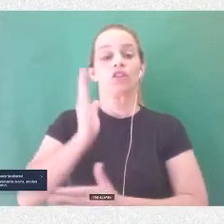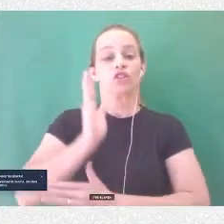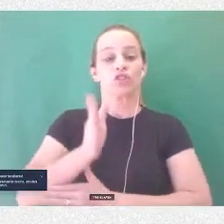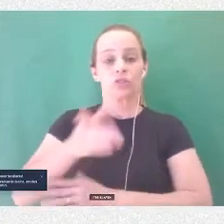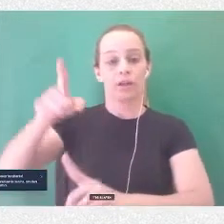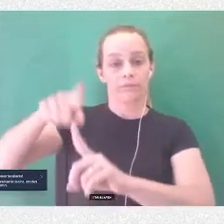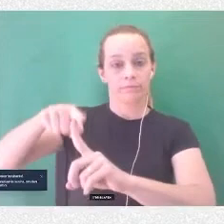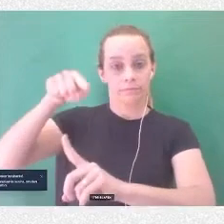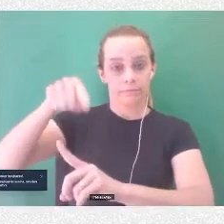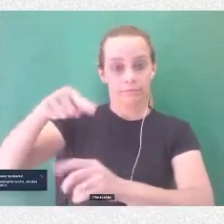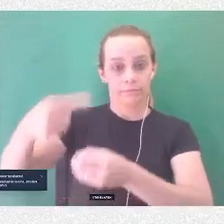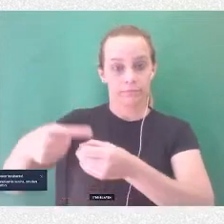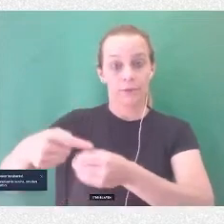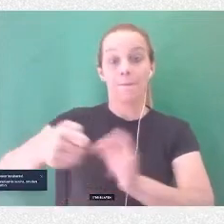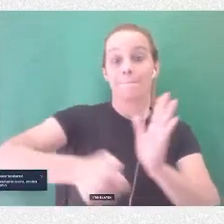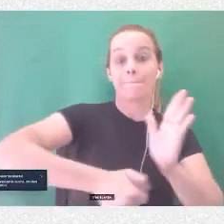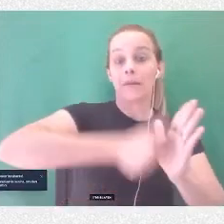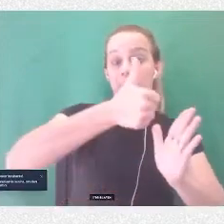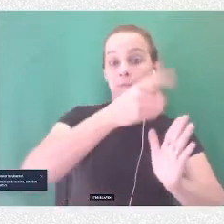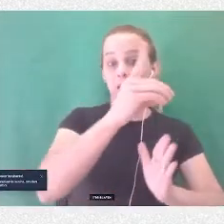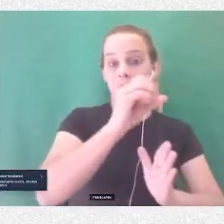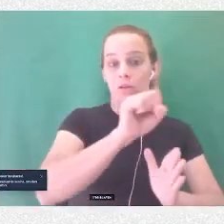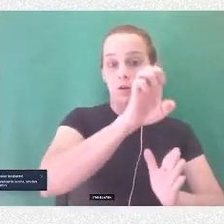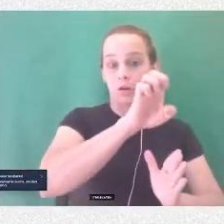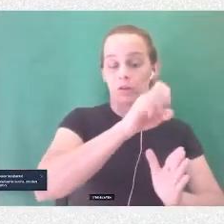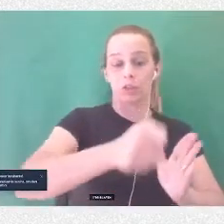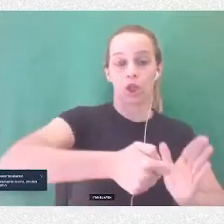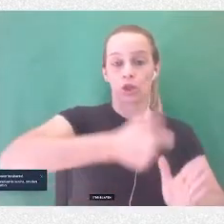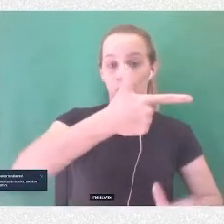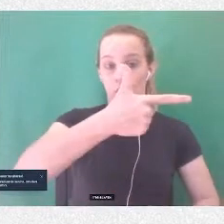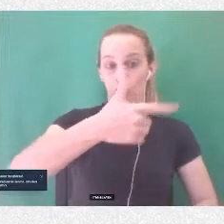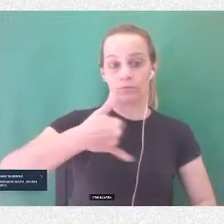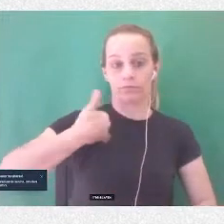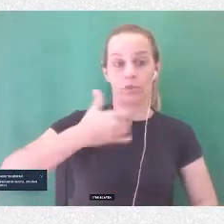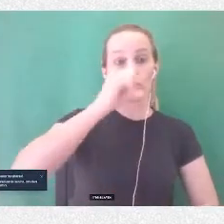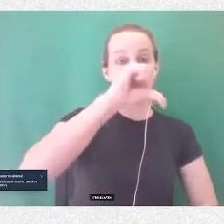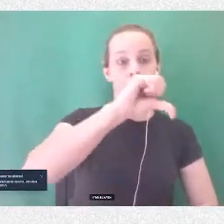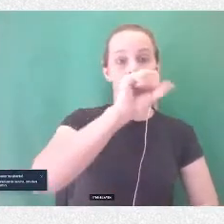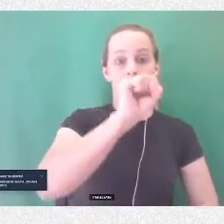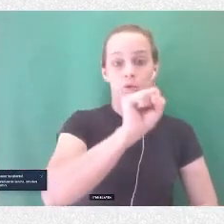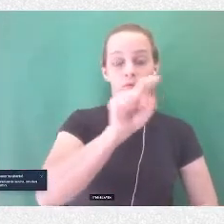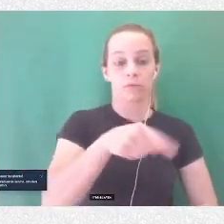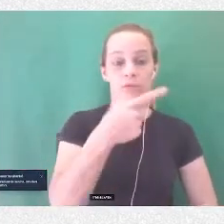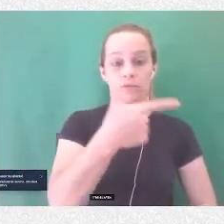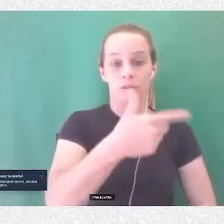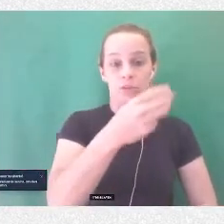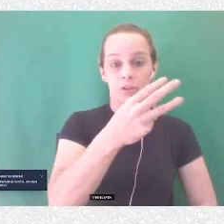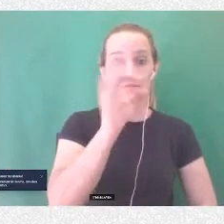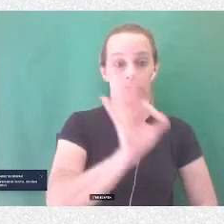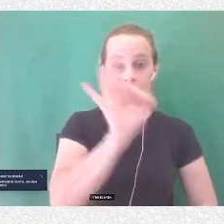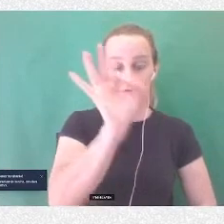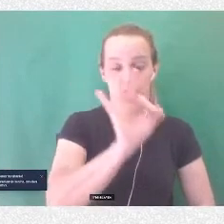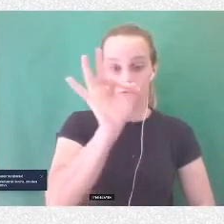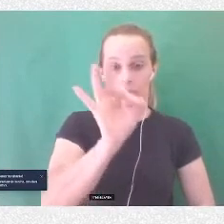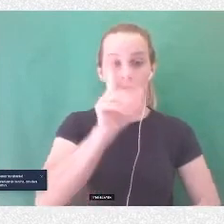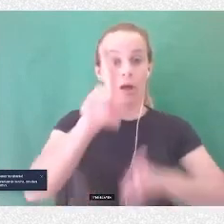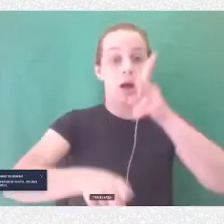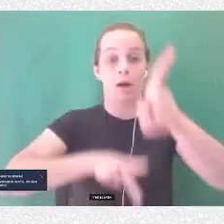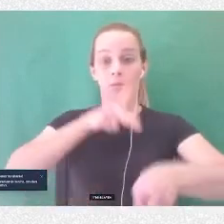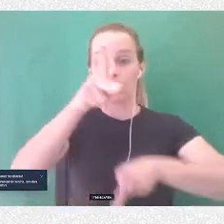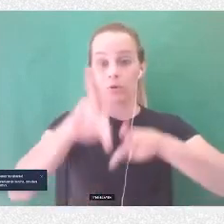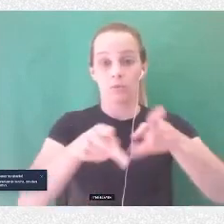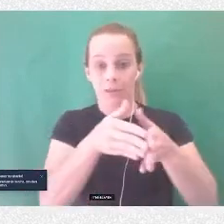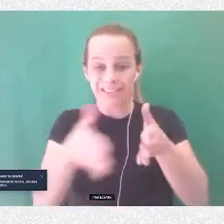de primeiras doses na população de 12 anos ou mais hoje é de 98,23%. A nossa população estimada para